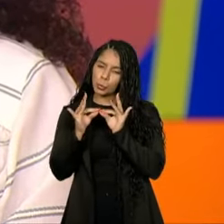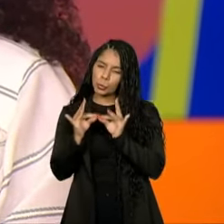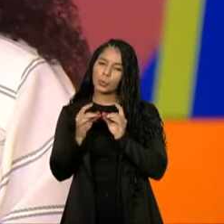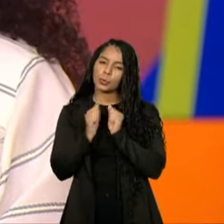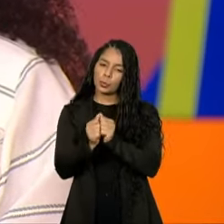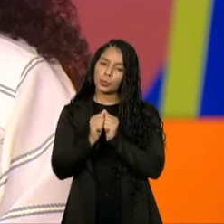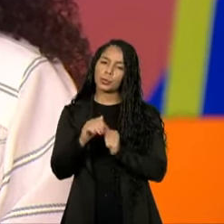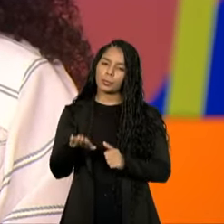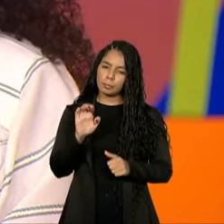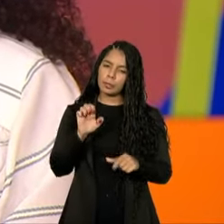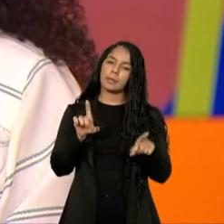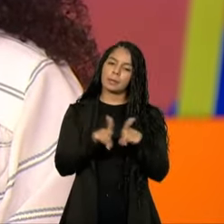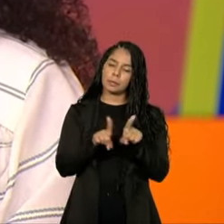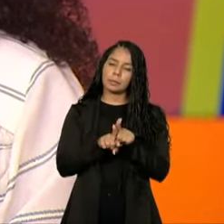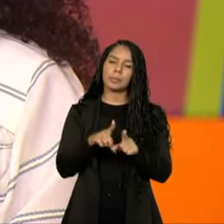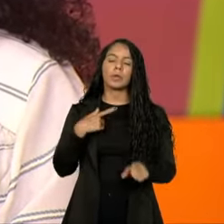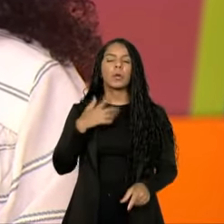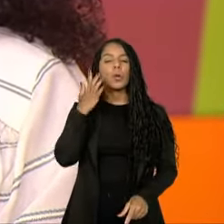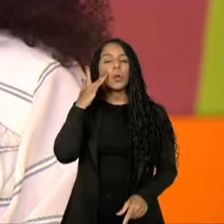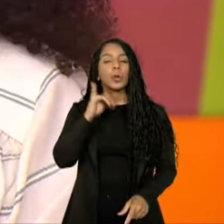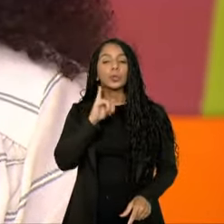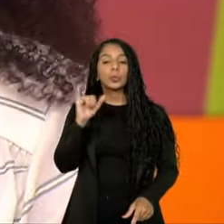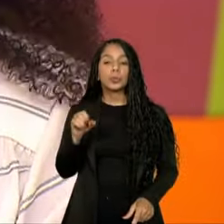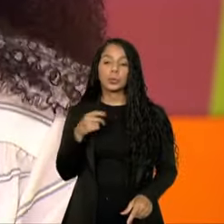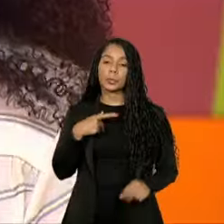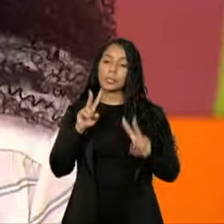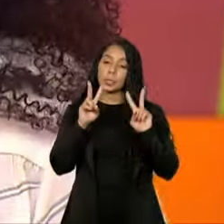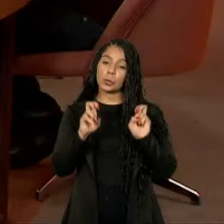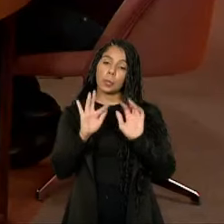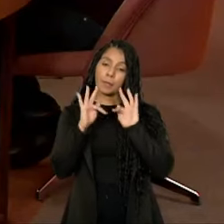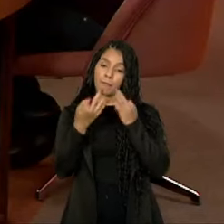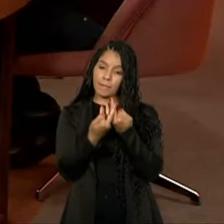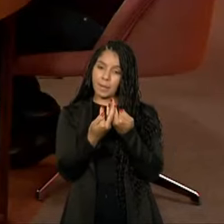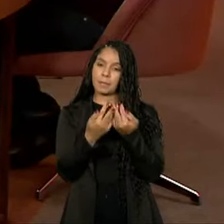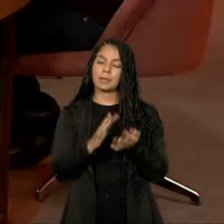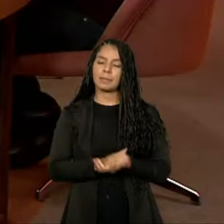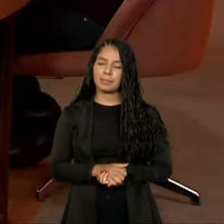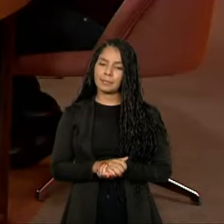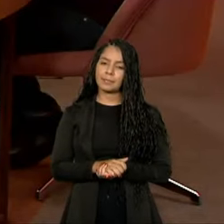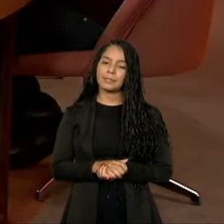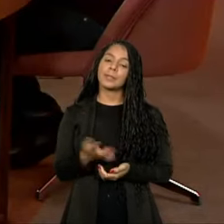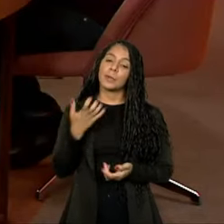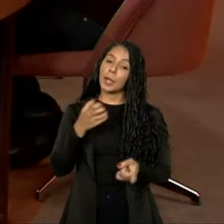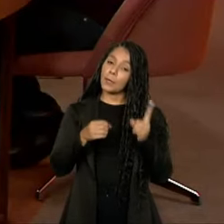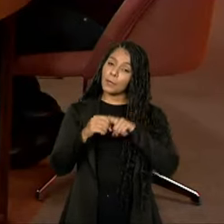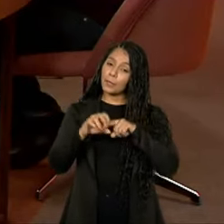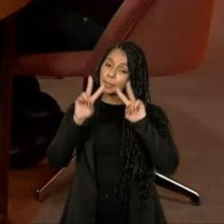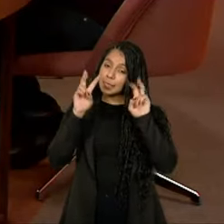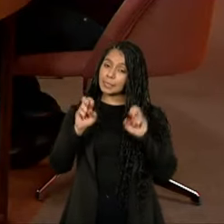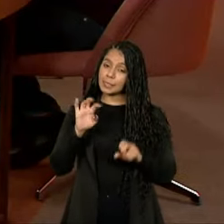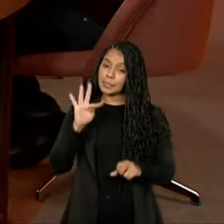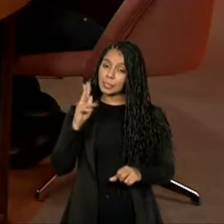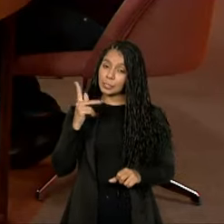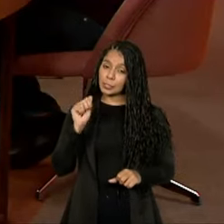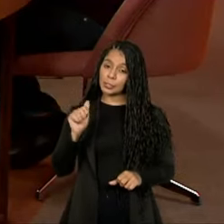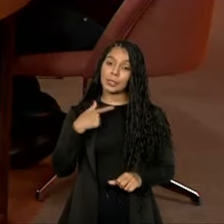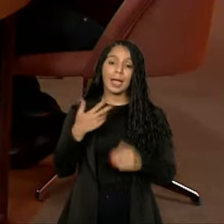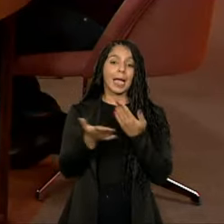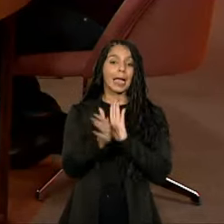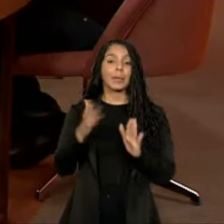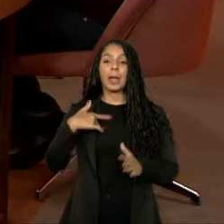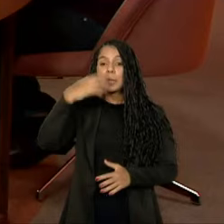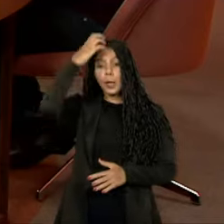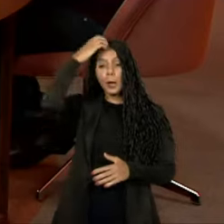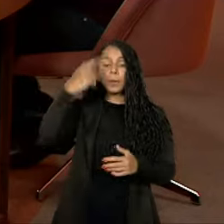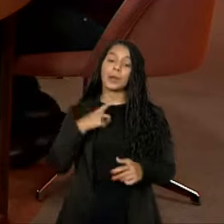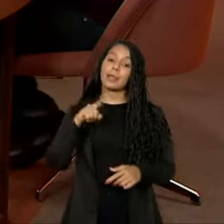do lado da mãe também, né? Eu acho que isso tem a ver... muito com a família. É. Eu quero voltar nesse assunto ainda, hein, Cíntia? Porque acabar com essa minha culpa, não deu, me ligou.